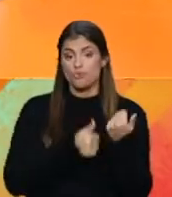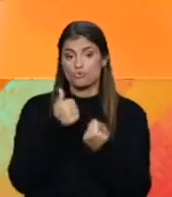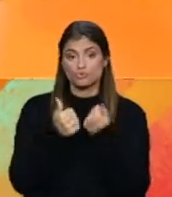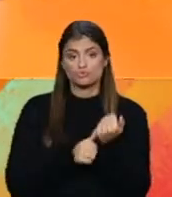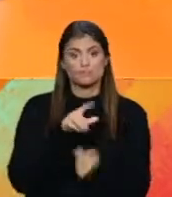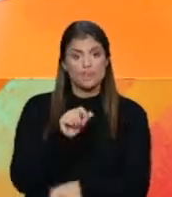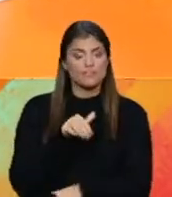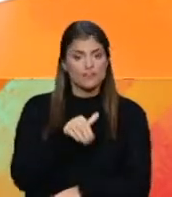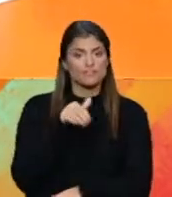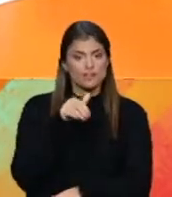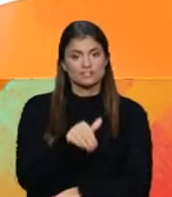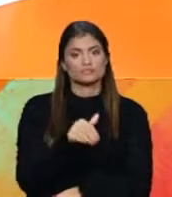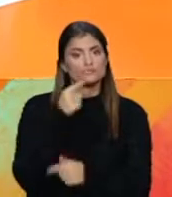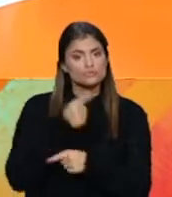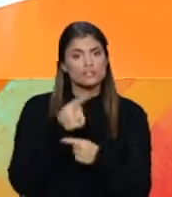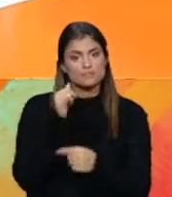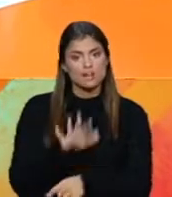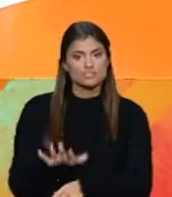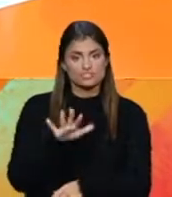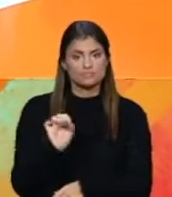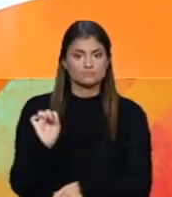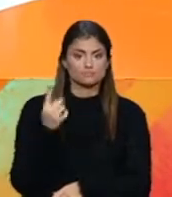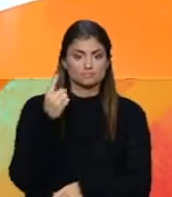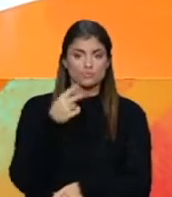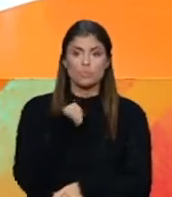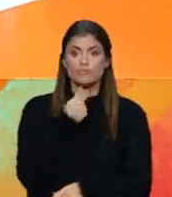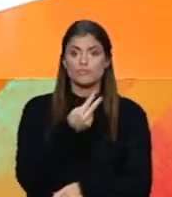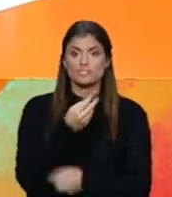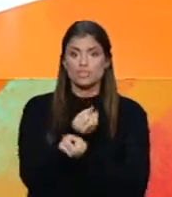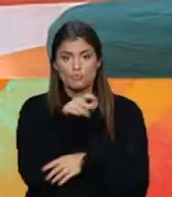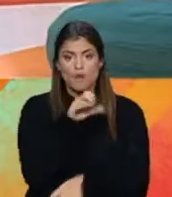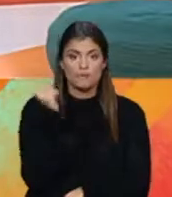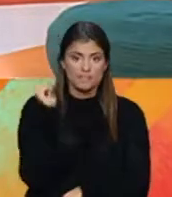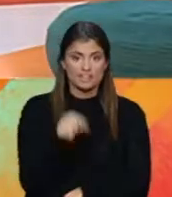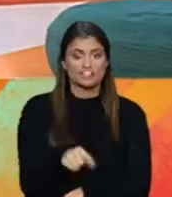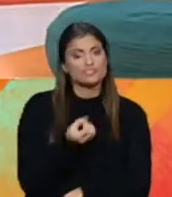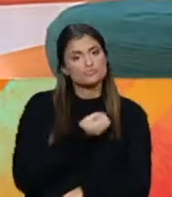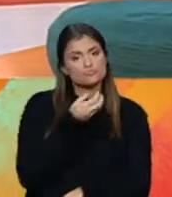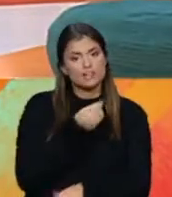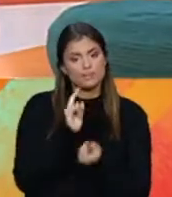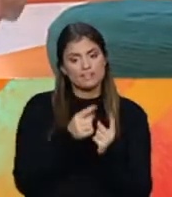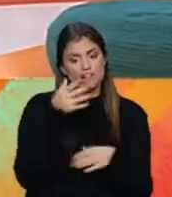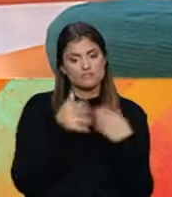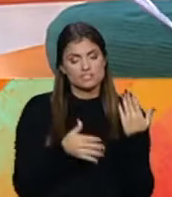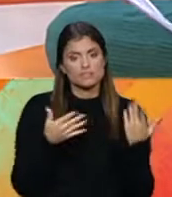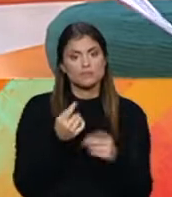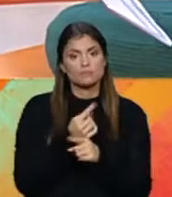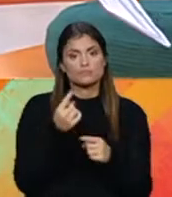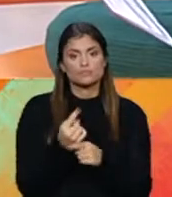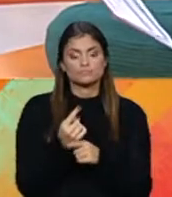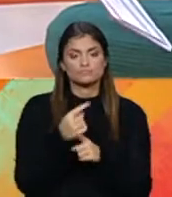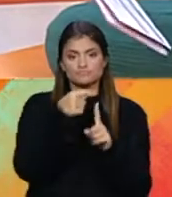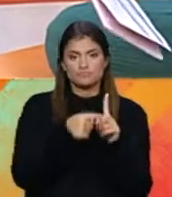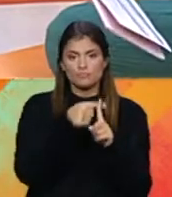também vamos mostrar imagens das três do The Voice Kids queria explicar o secretário passar porque